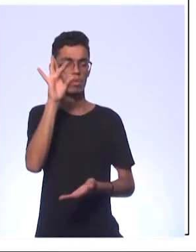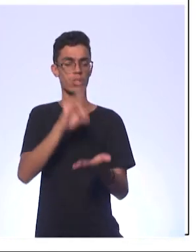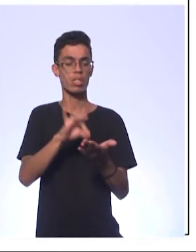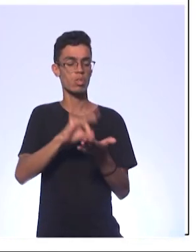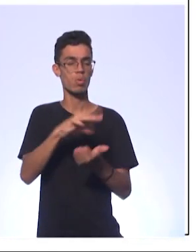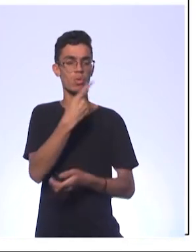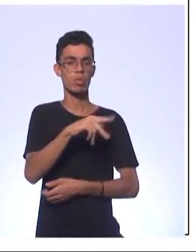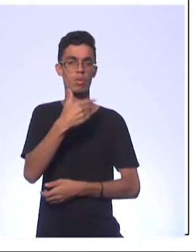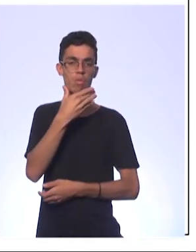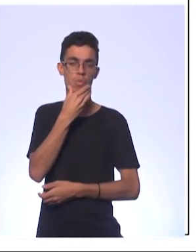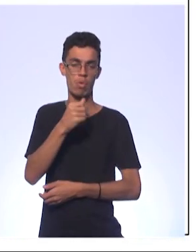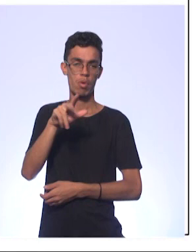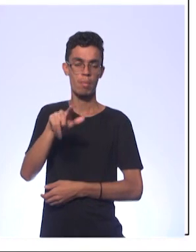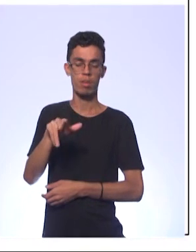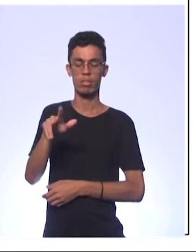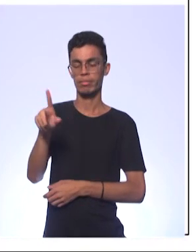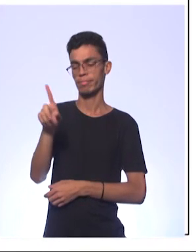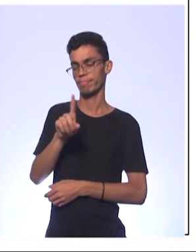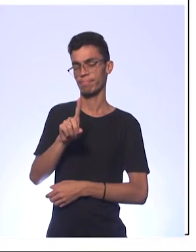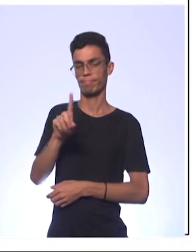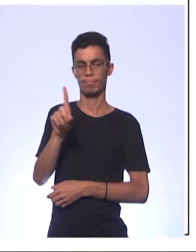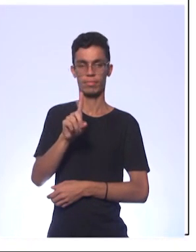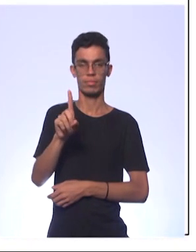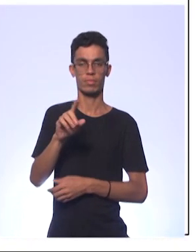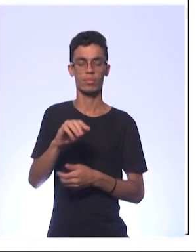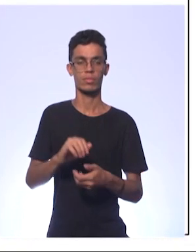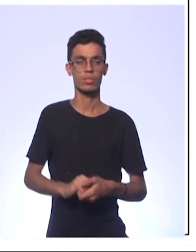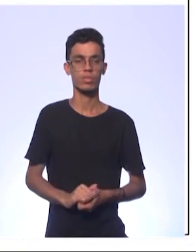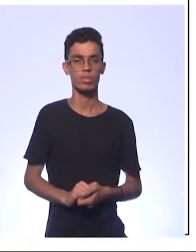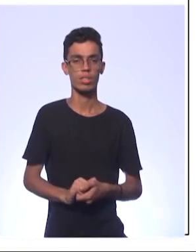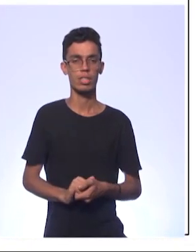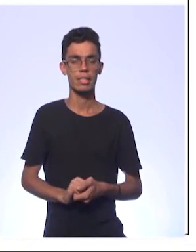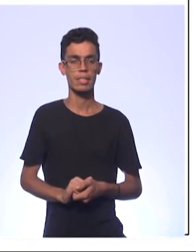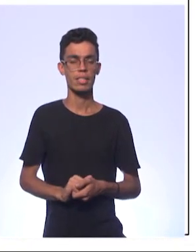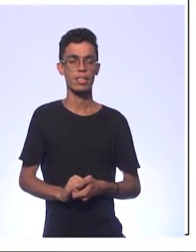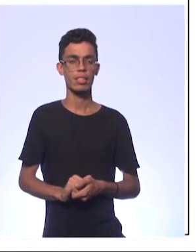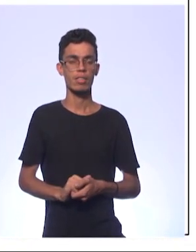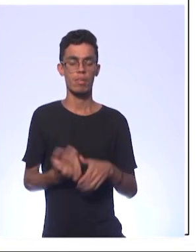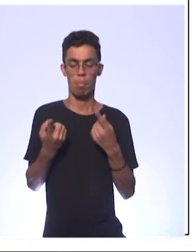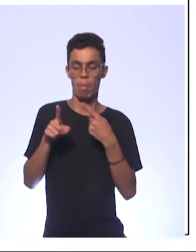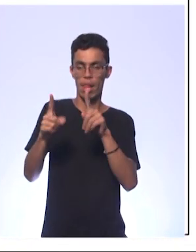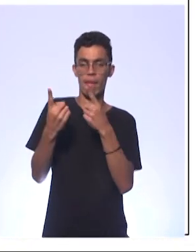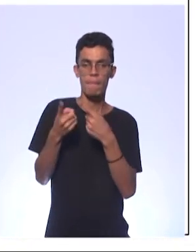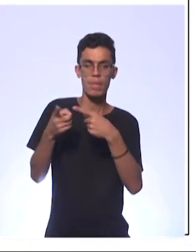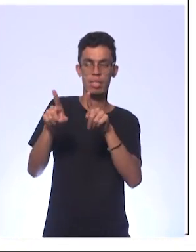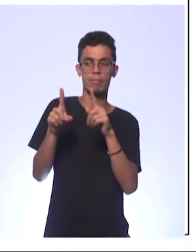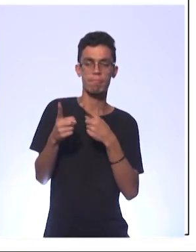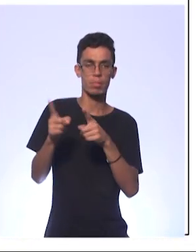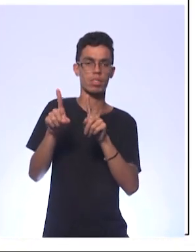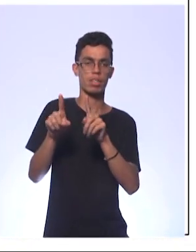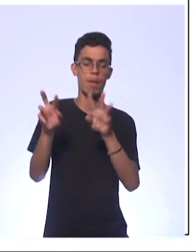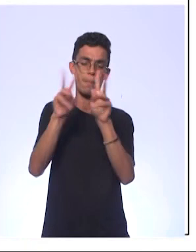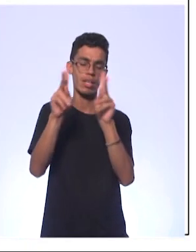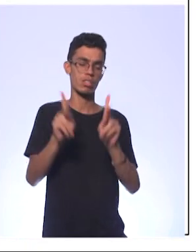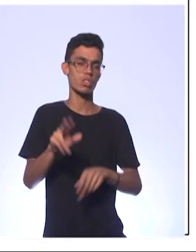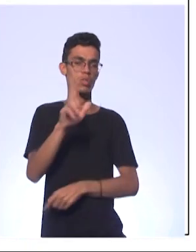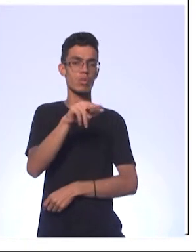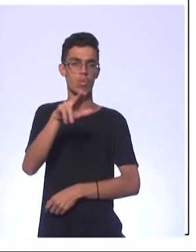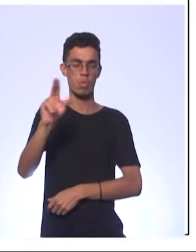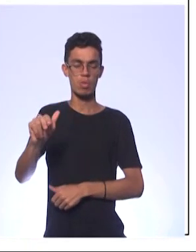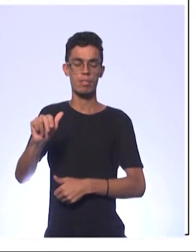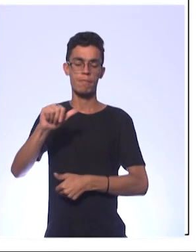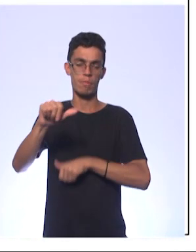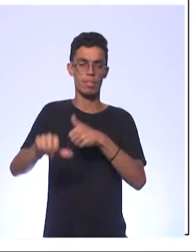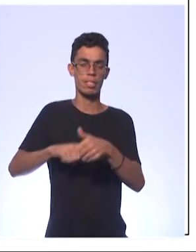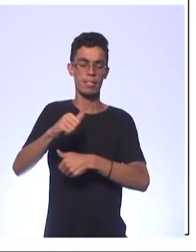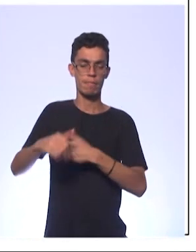tenho, então foi algum dos teus, pois que nunca me deixam em paz. Tu tens pastores e cães, necessária a vingança se